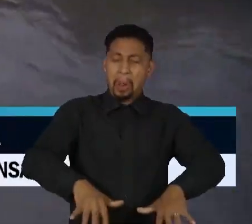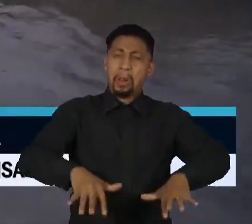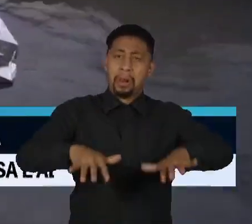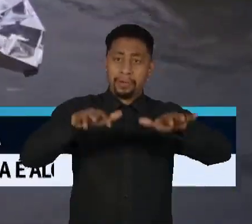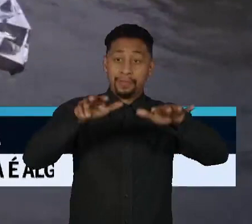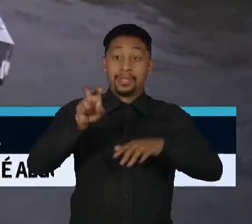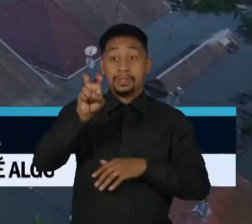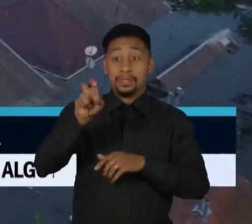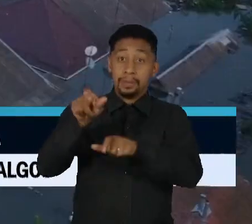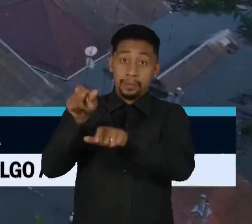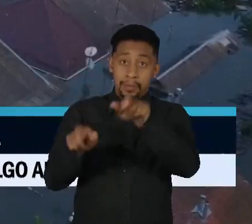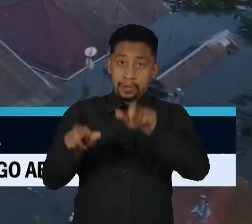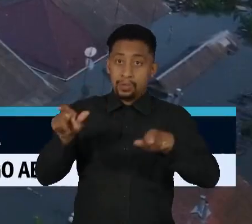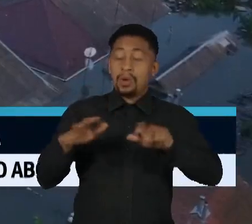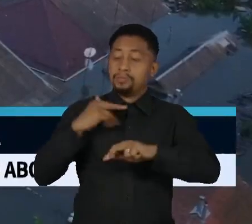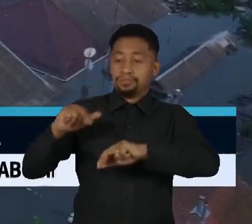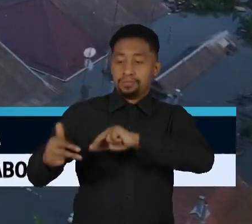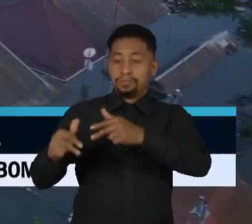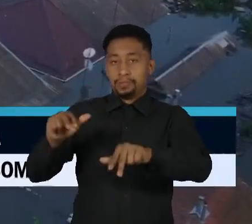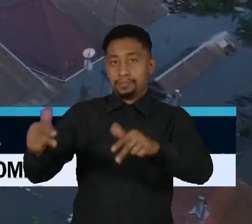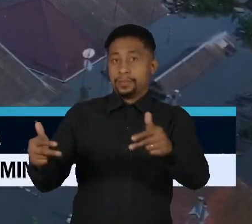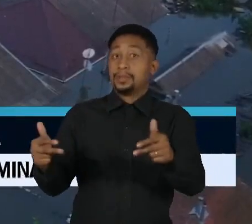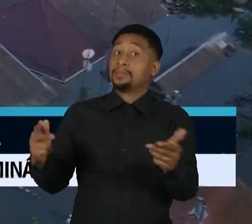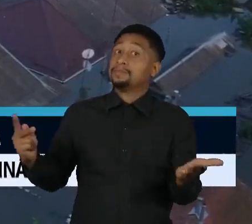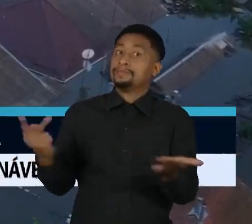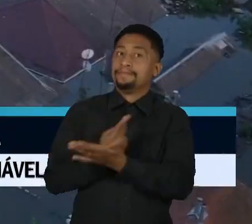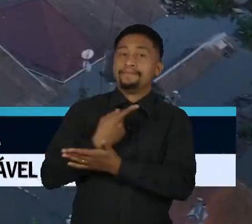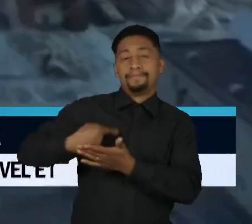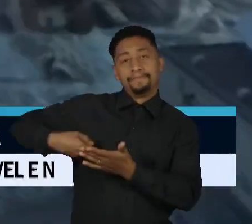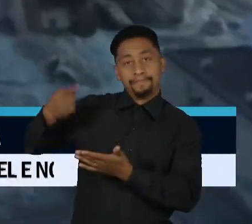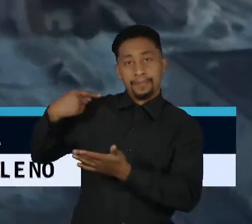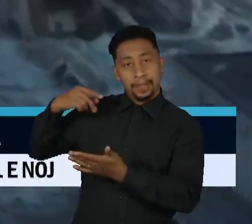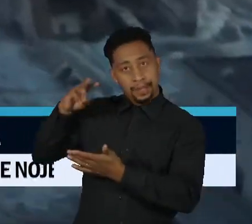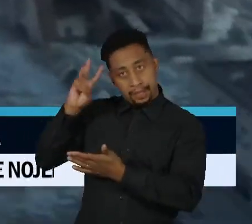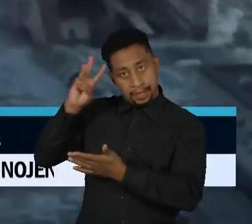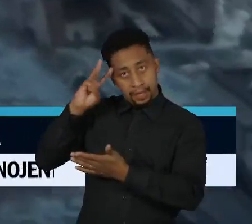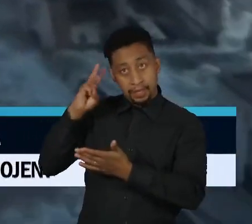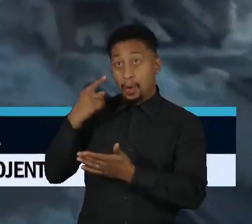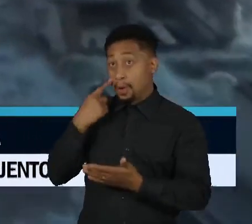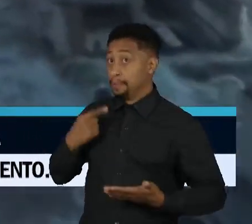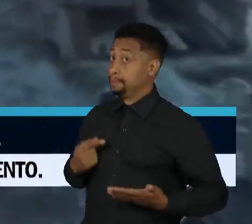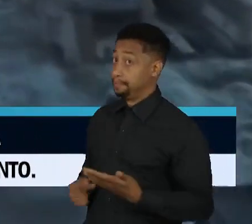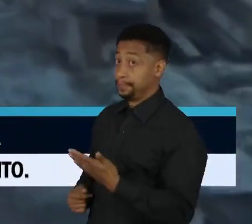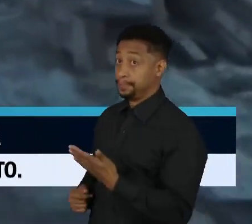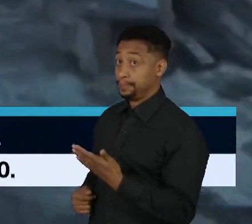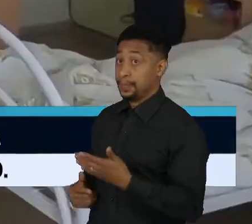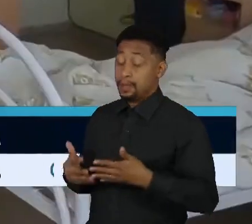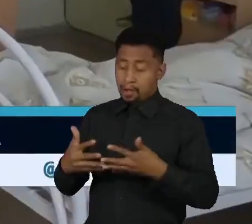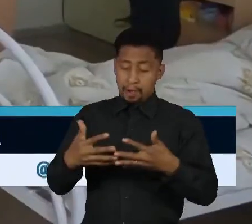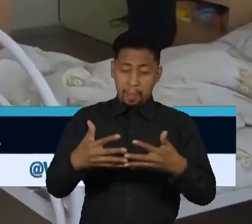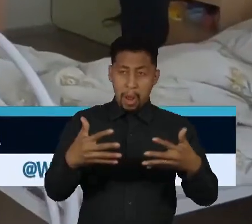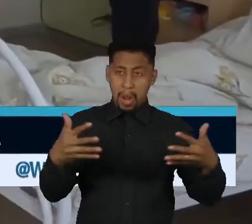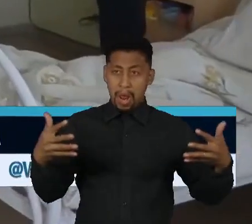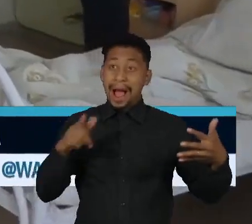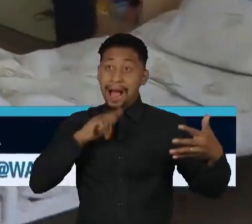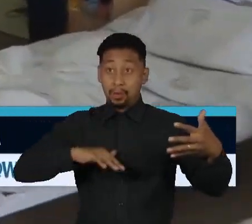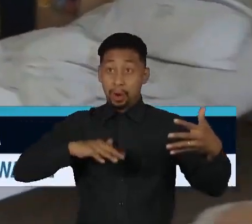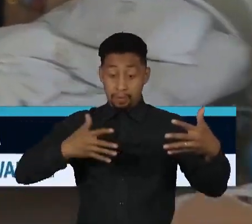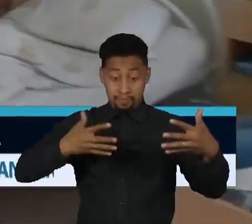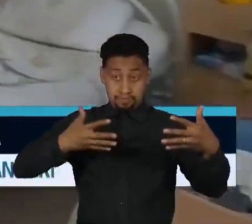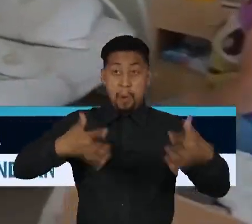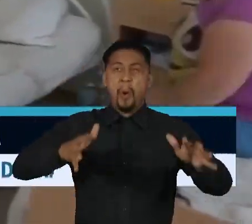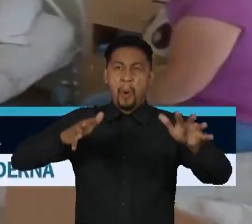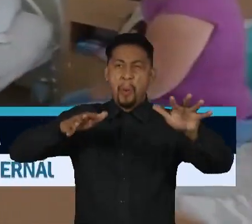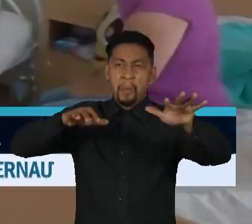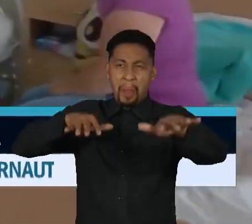5 pessoas morreram no alagamento que aconteceu na última terça-feira, depois que uma barragem foi destruída. Mais de 40